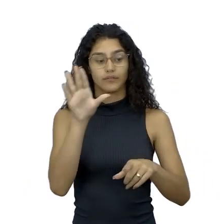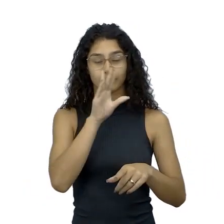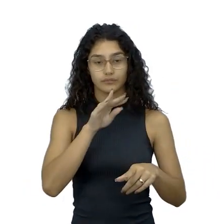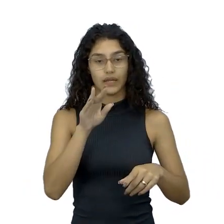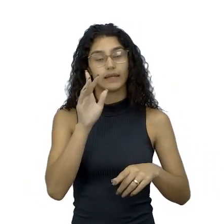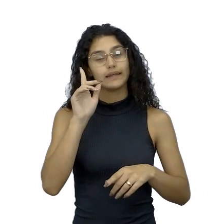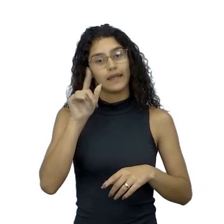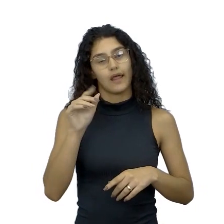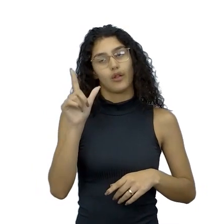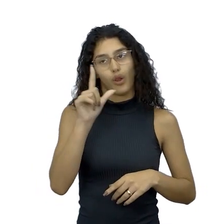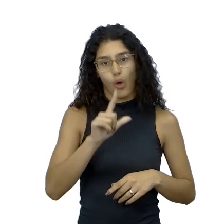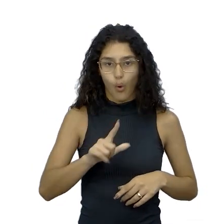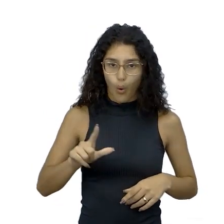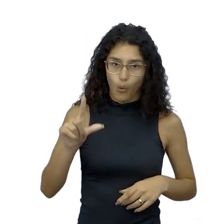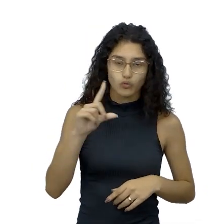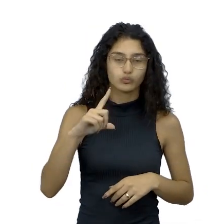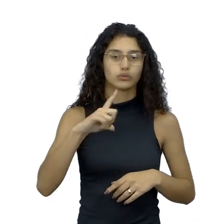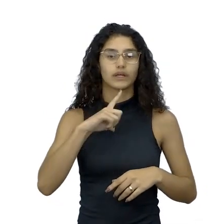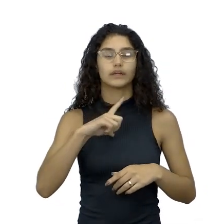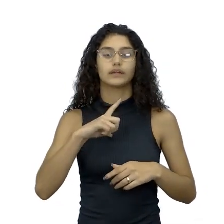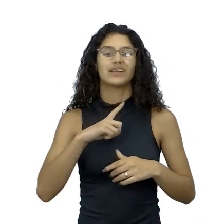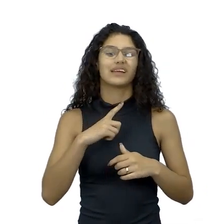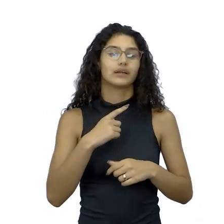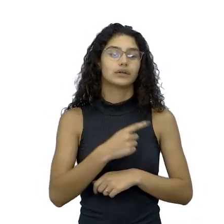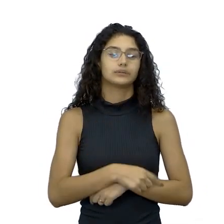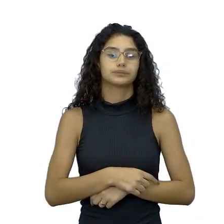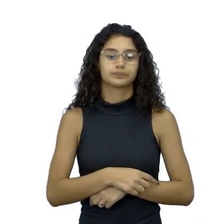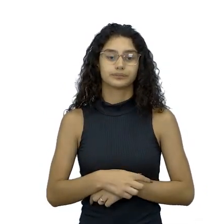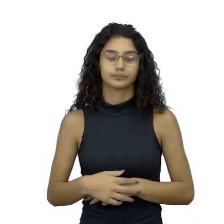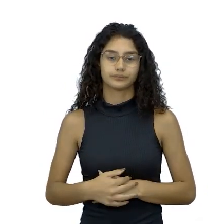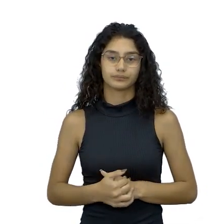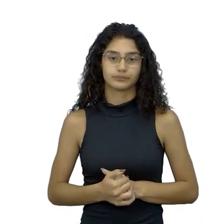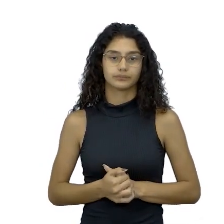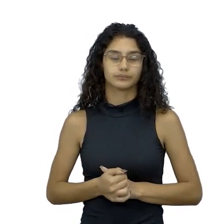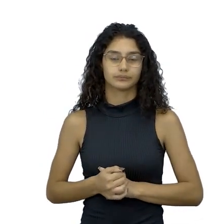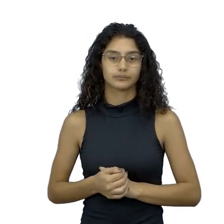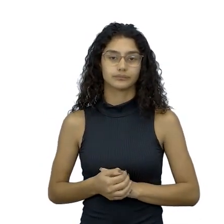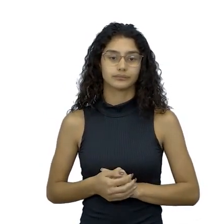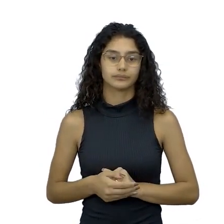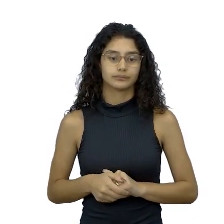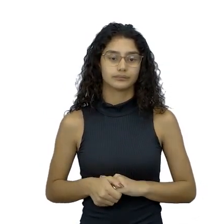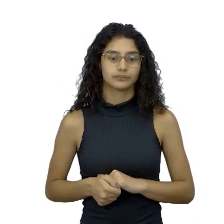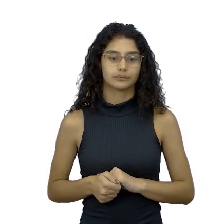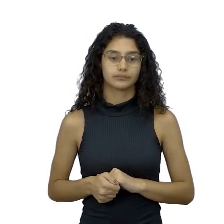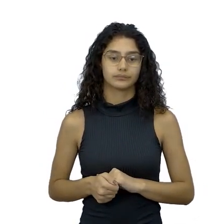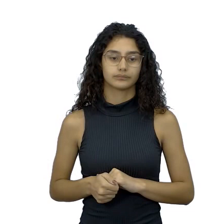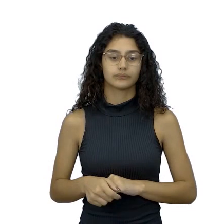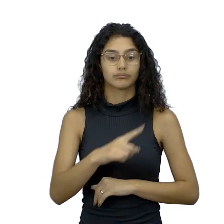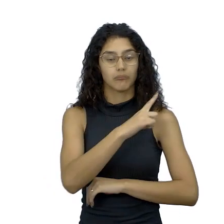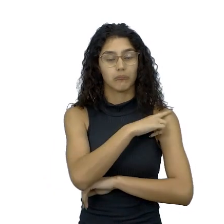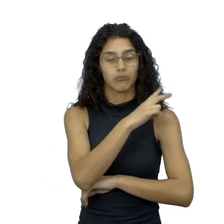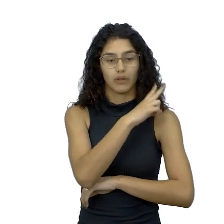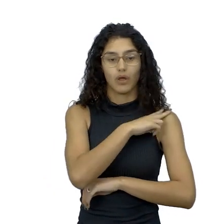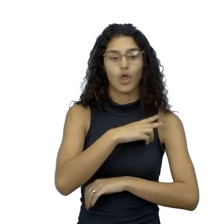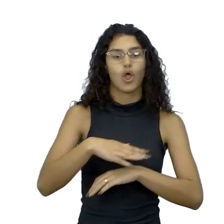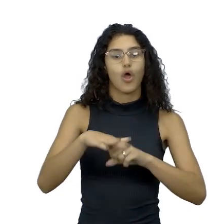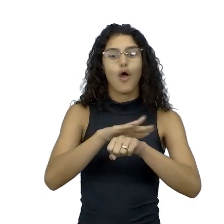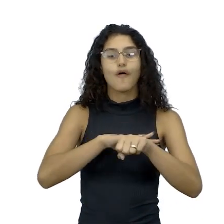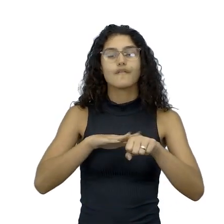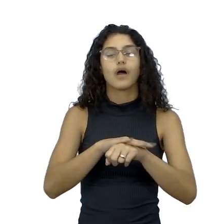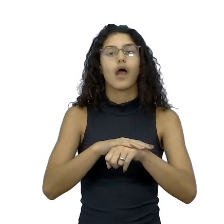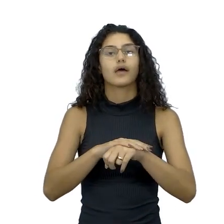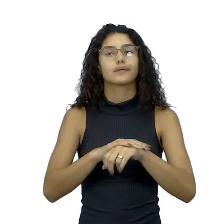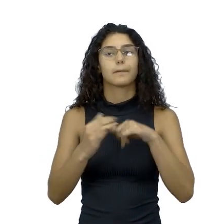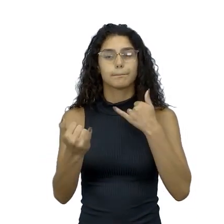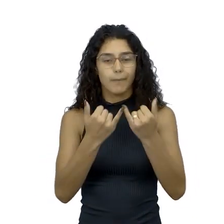é claro, né, que existia lá na primeira série, desculpa, na segunda série, discussões parecidas com essa habilidade